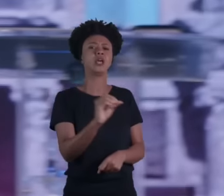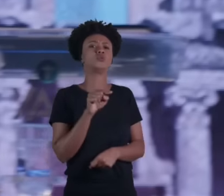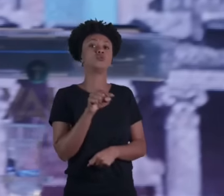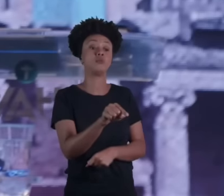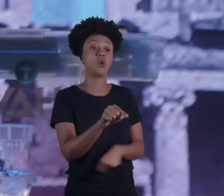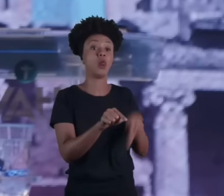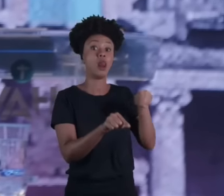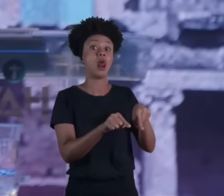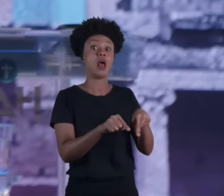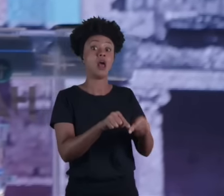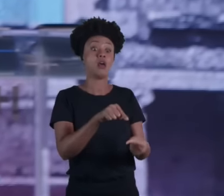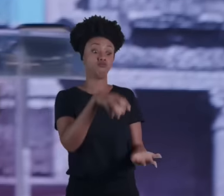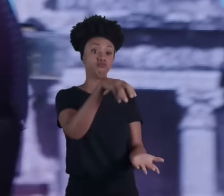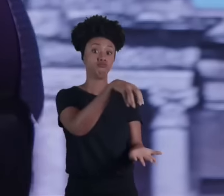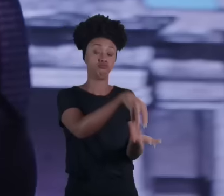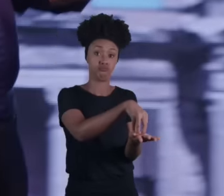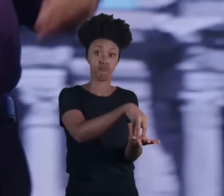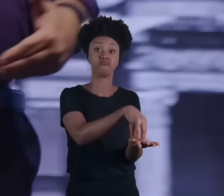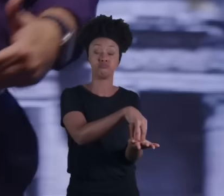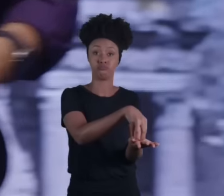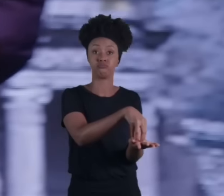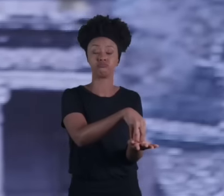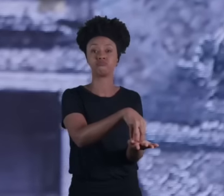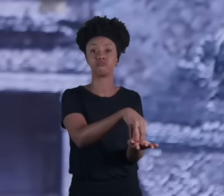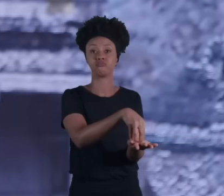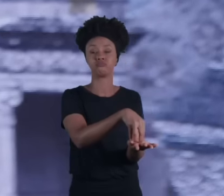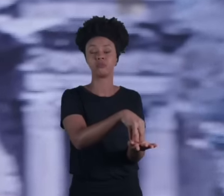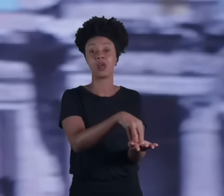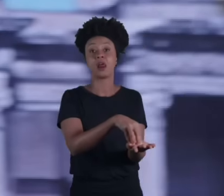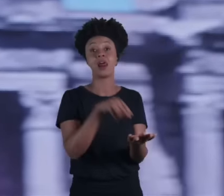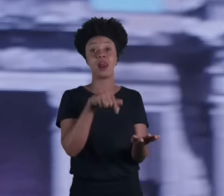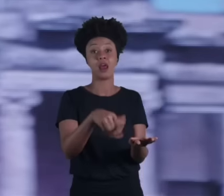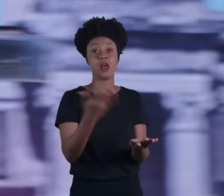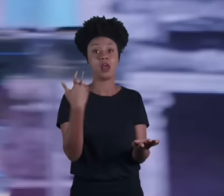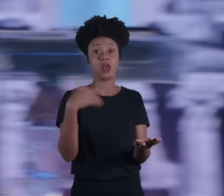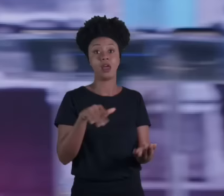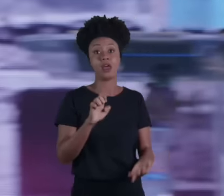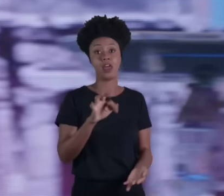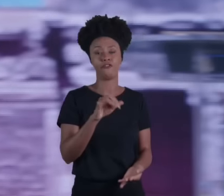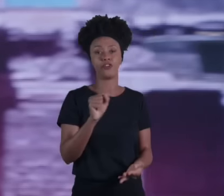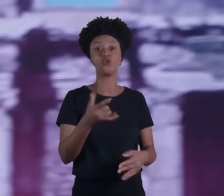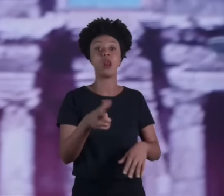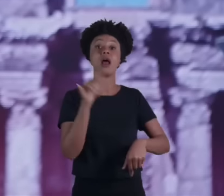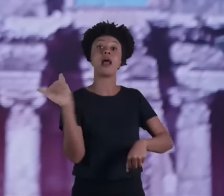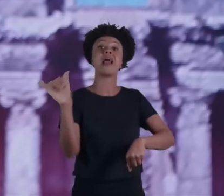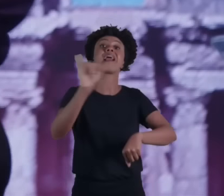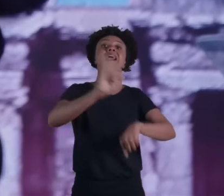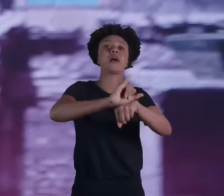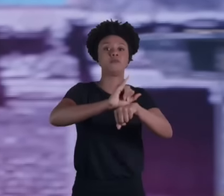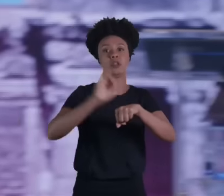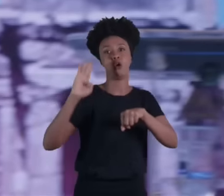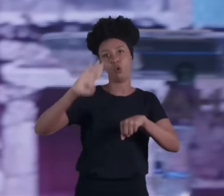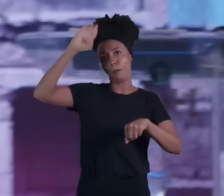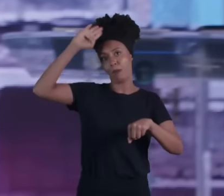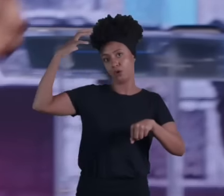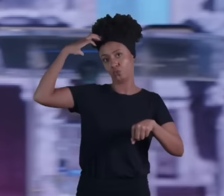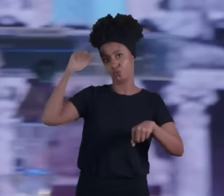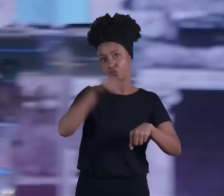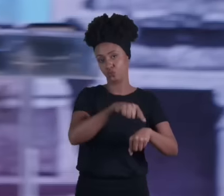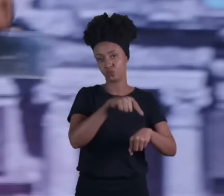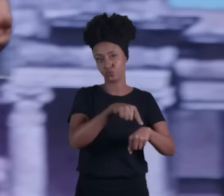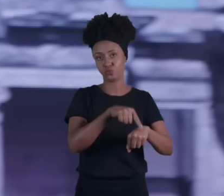banco, além de ser a capital, né, a capital do Império Romano no Oriente, o templo